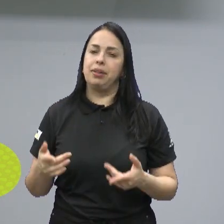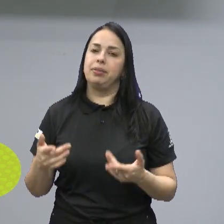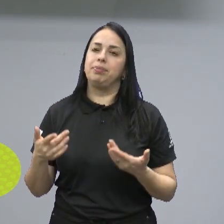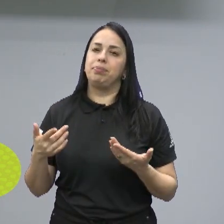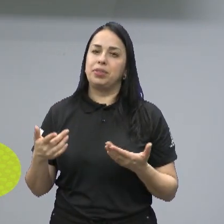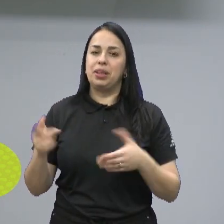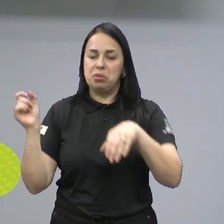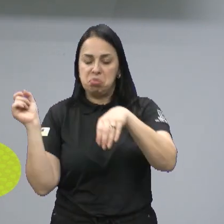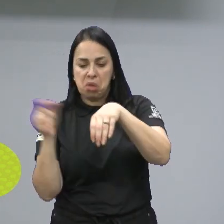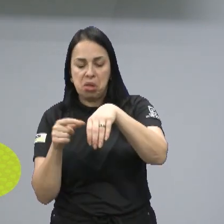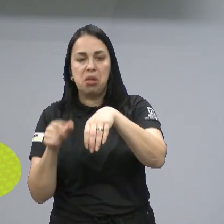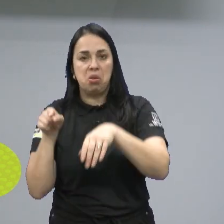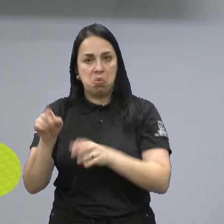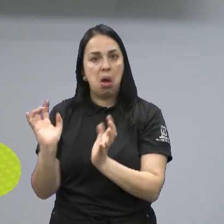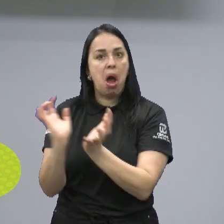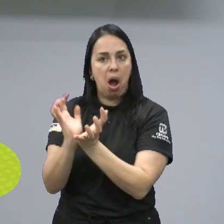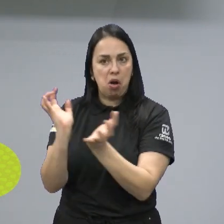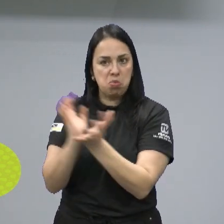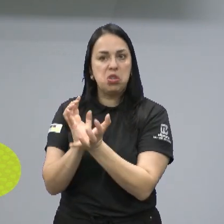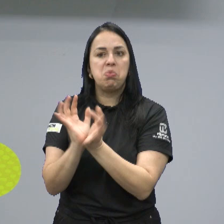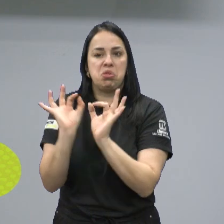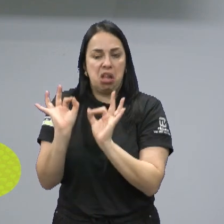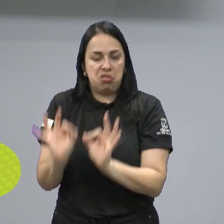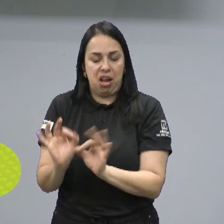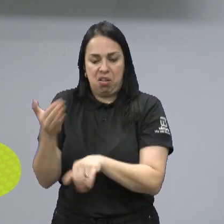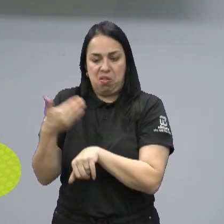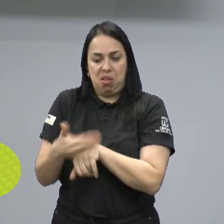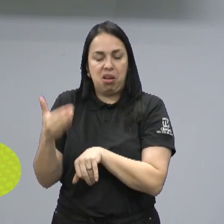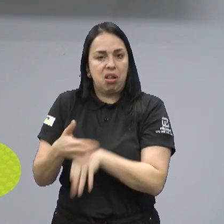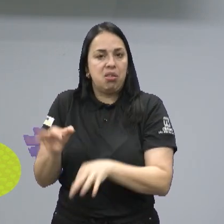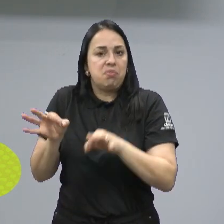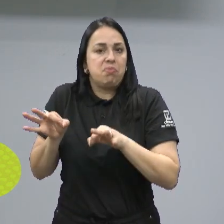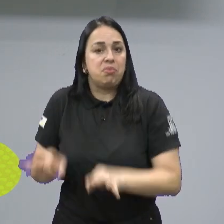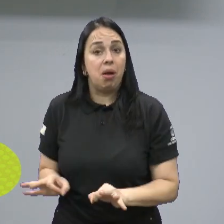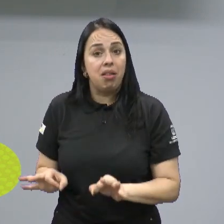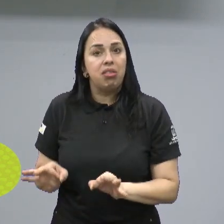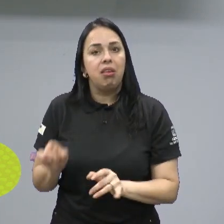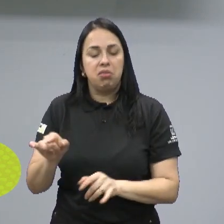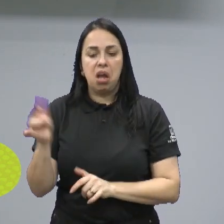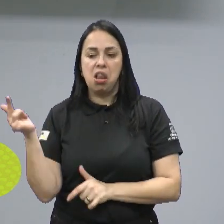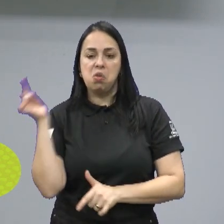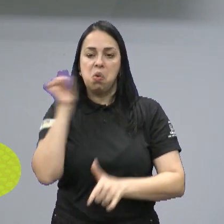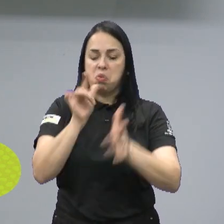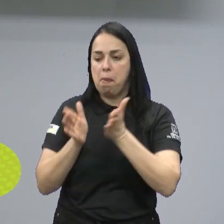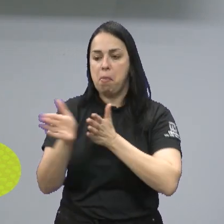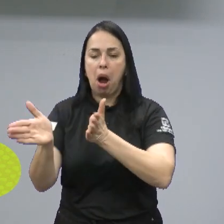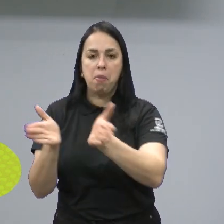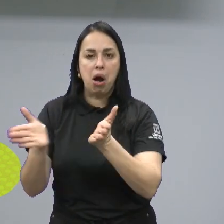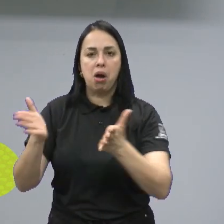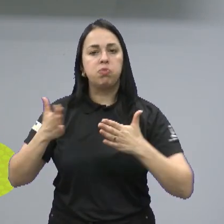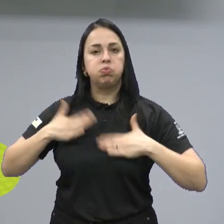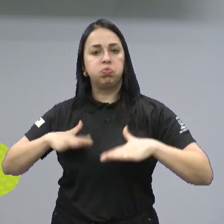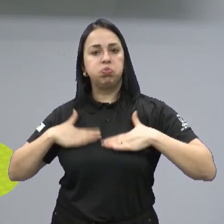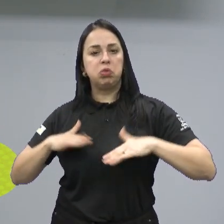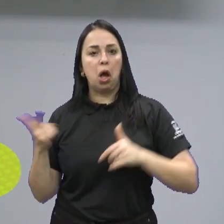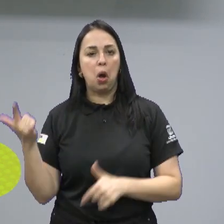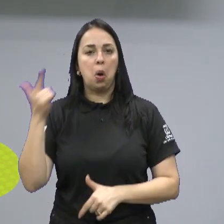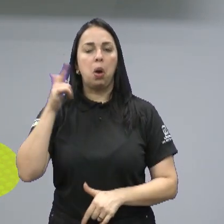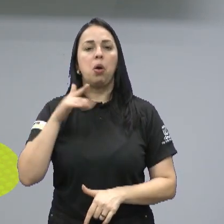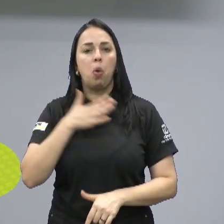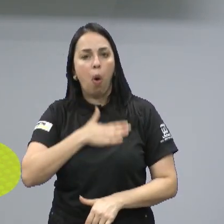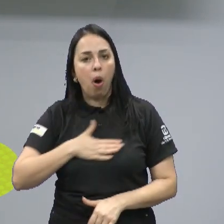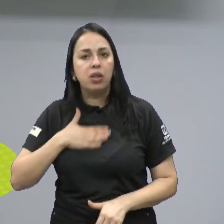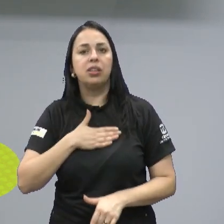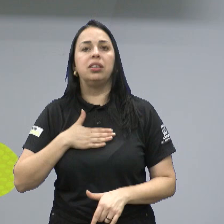um time que está muito bem encaixado, treinado e num esquema de jogo que ele se sente confortável, inclusive, de jogar fora de casa também,